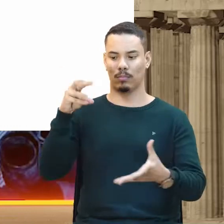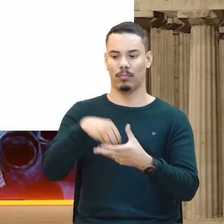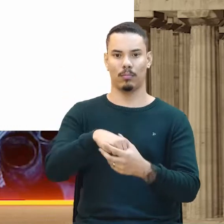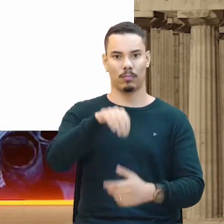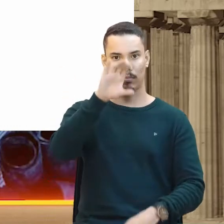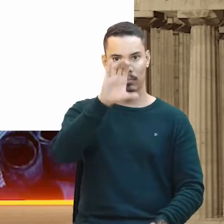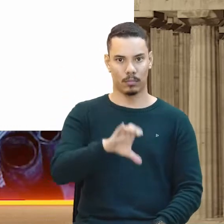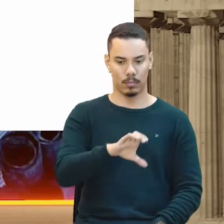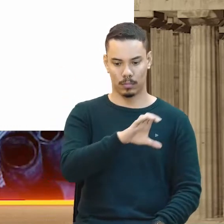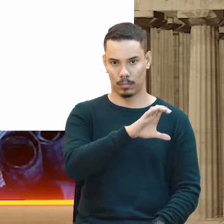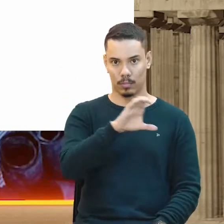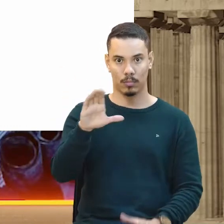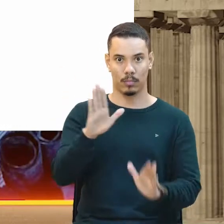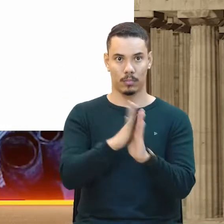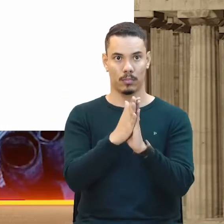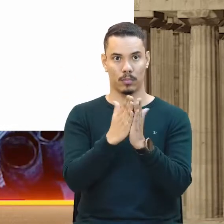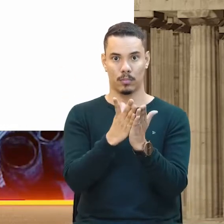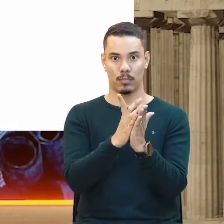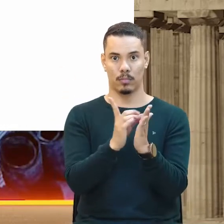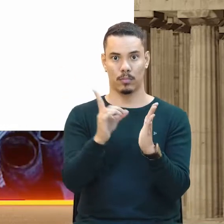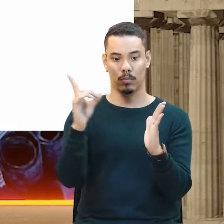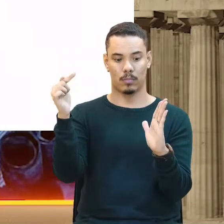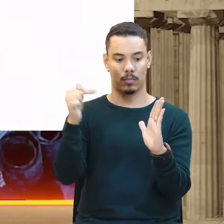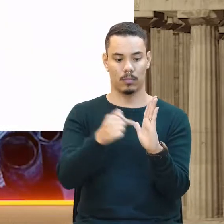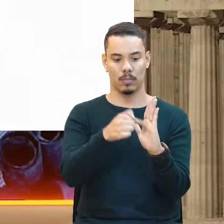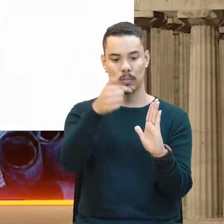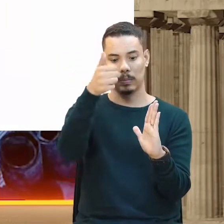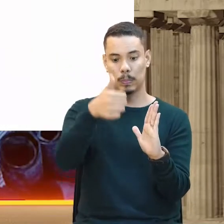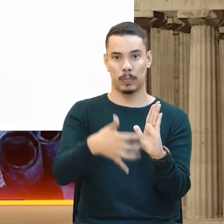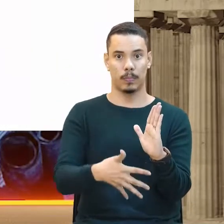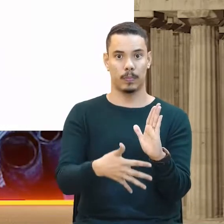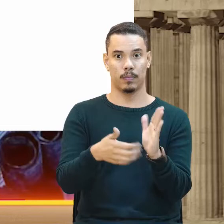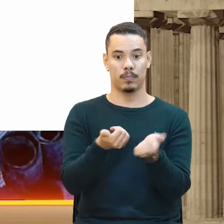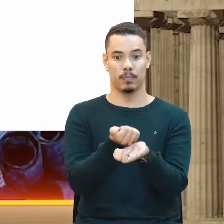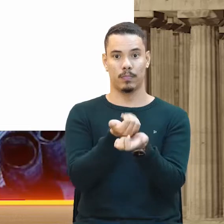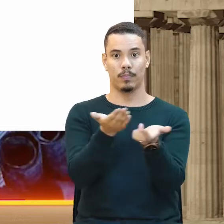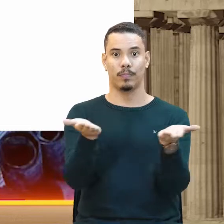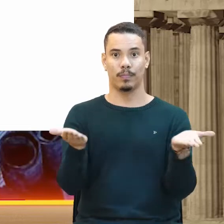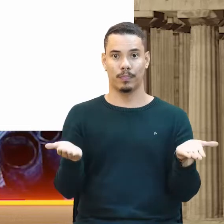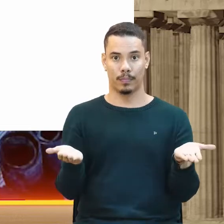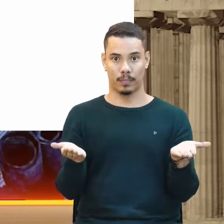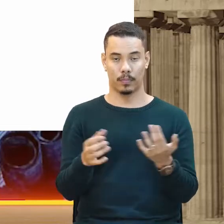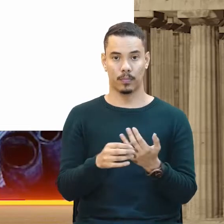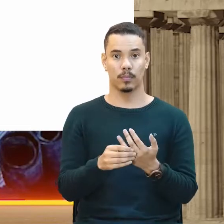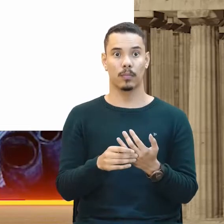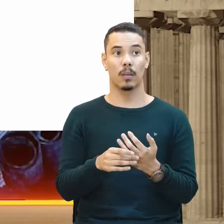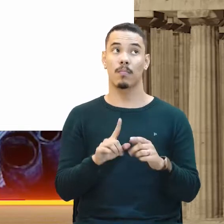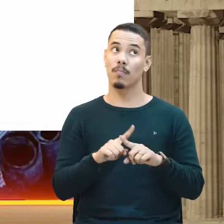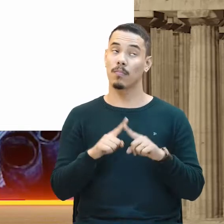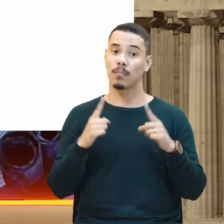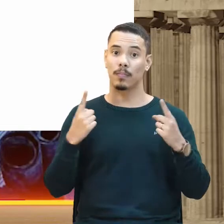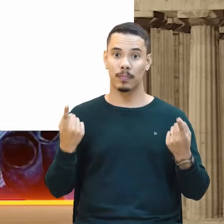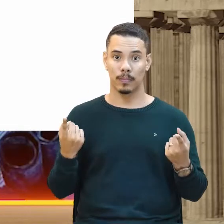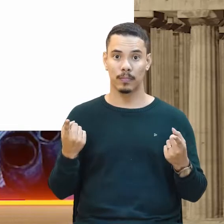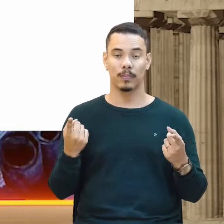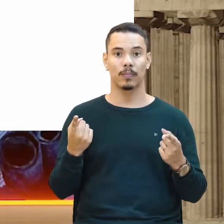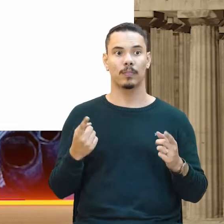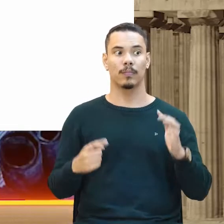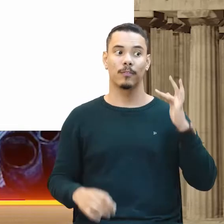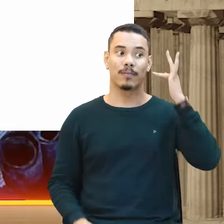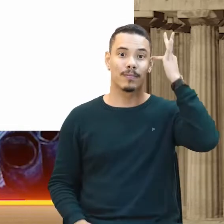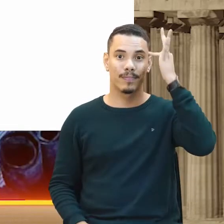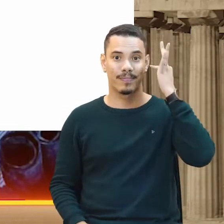nas escrituras sagradas que são apresentadas ao povo. Mas, ao mesmo tempo, a filosofia e